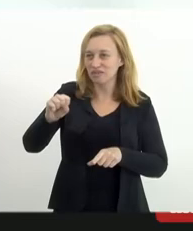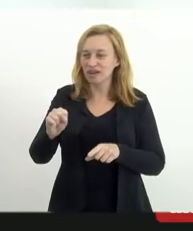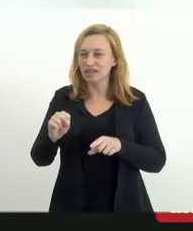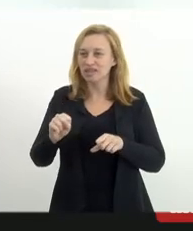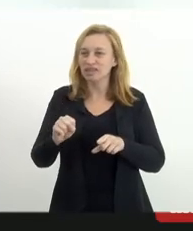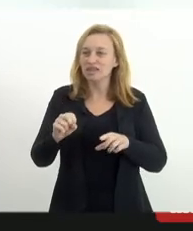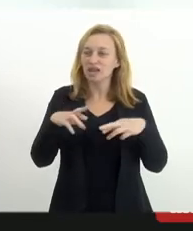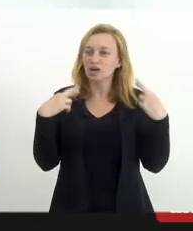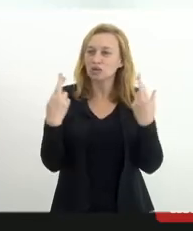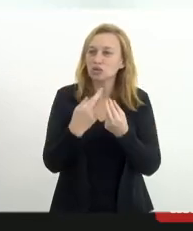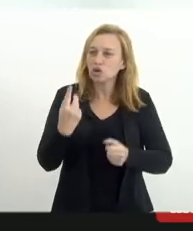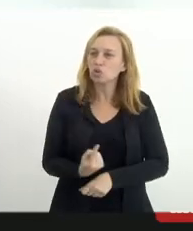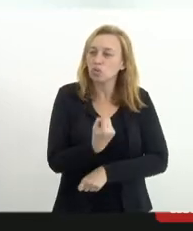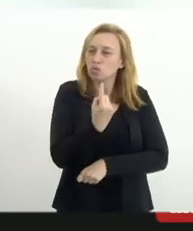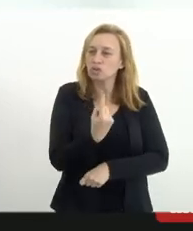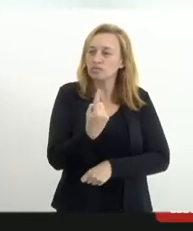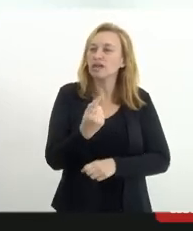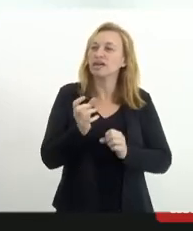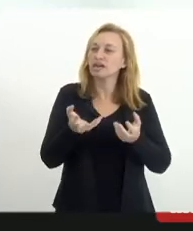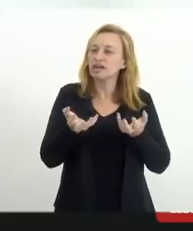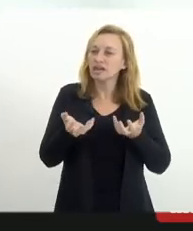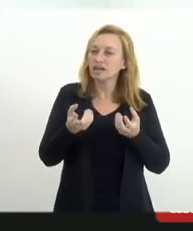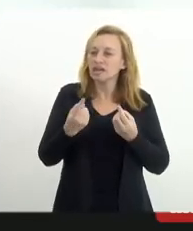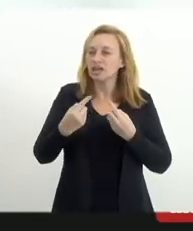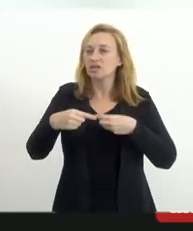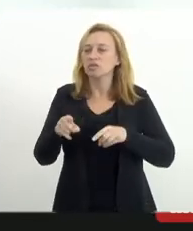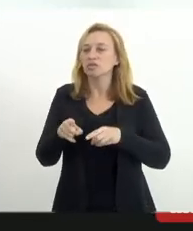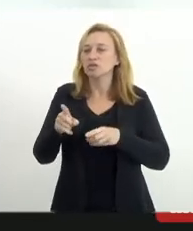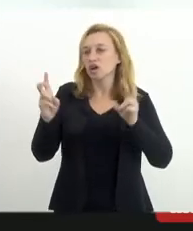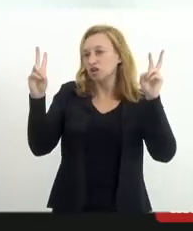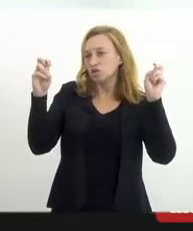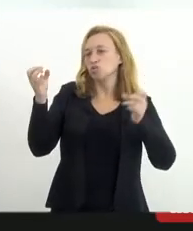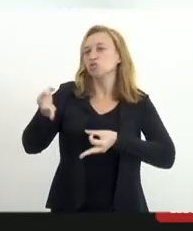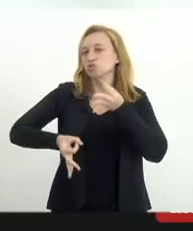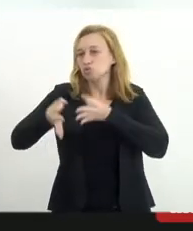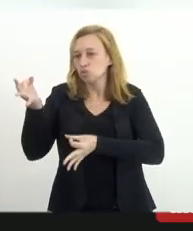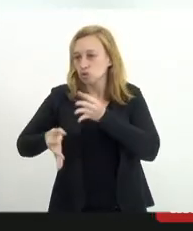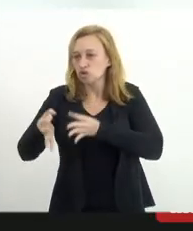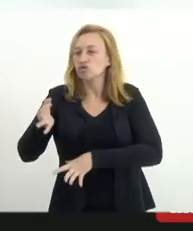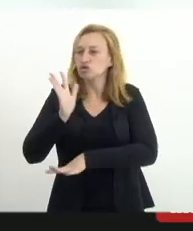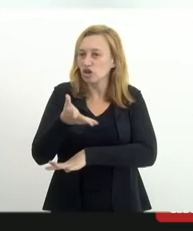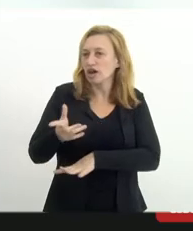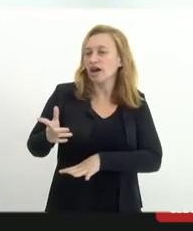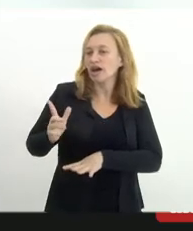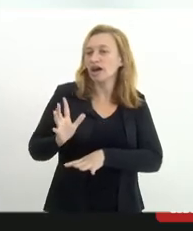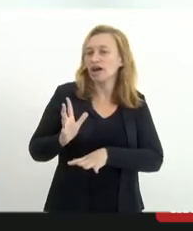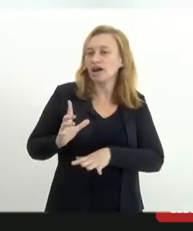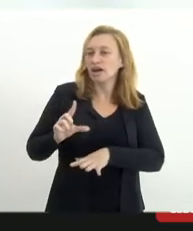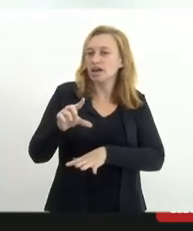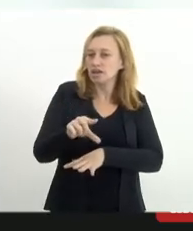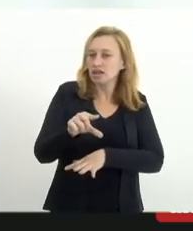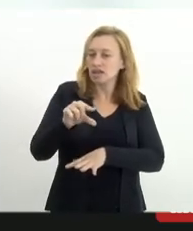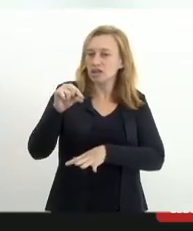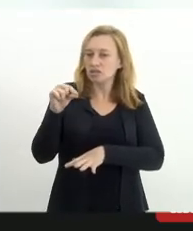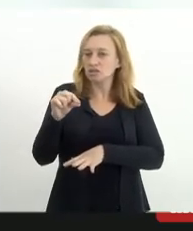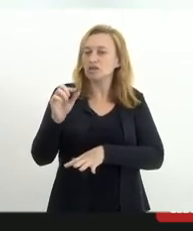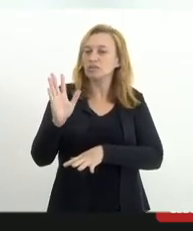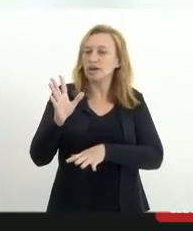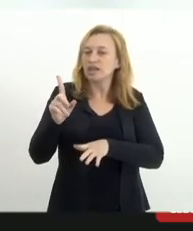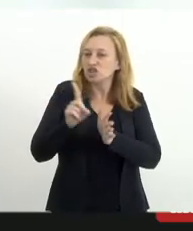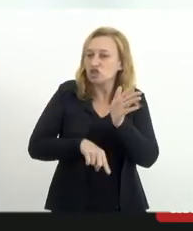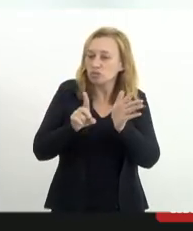tentar eliminar contradições jurídicas já pacificadas para diminuir as